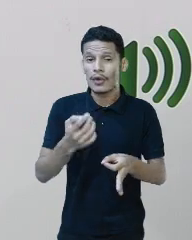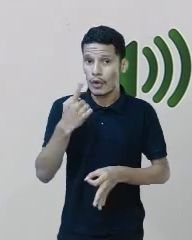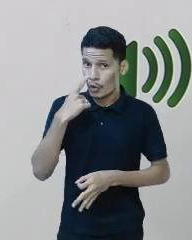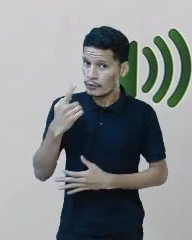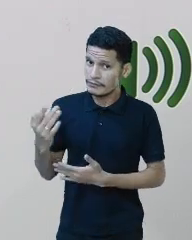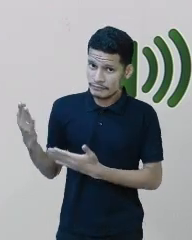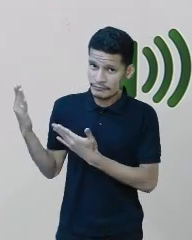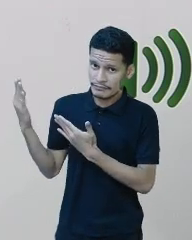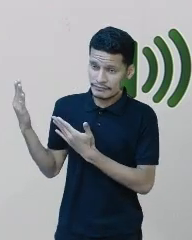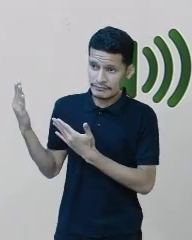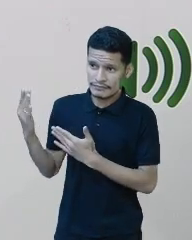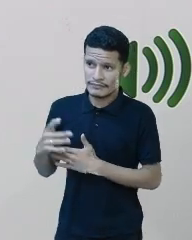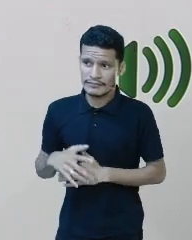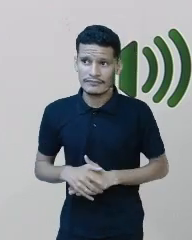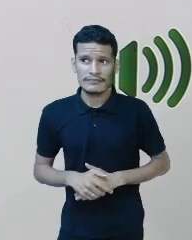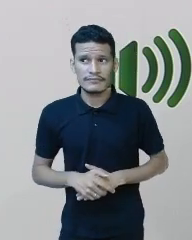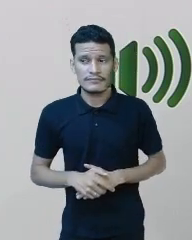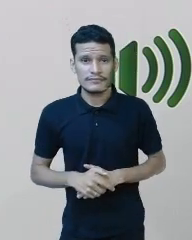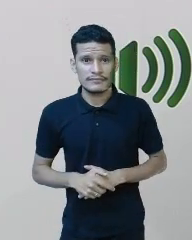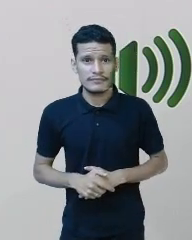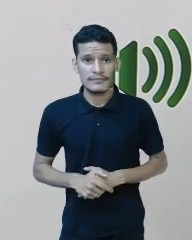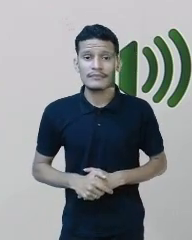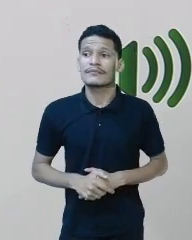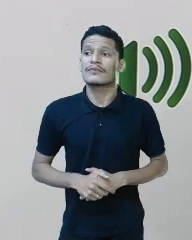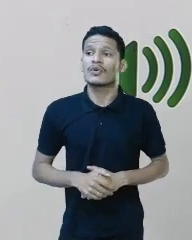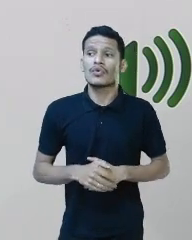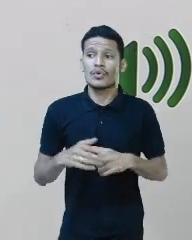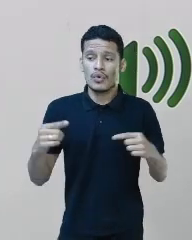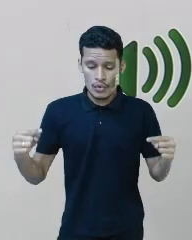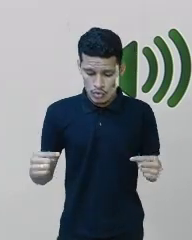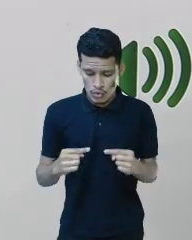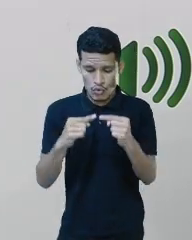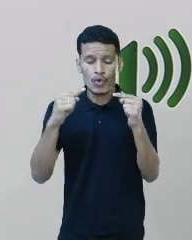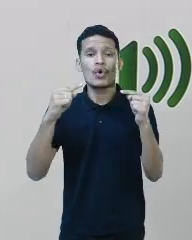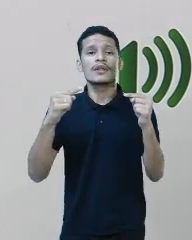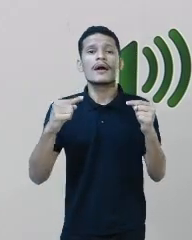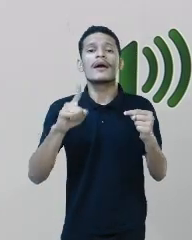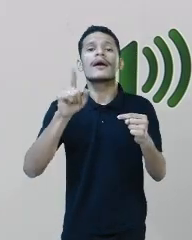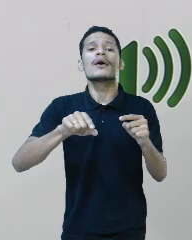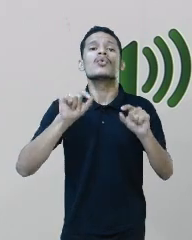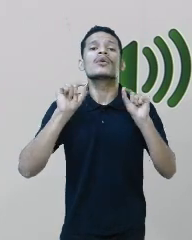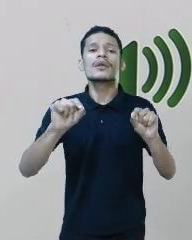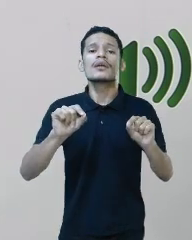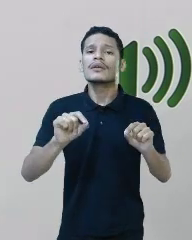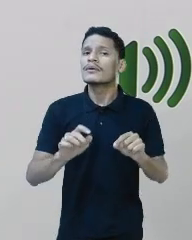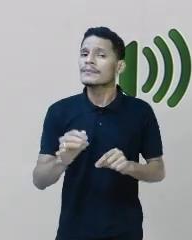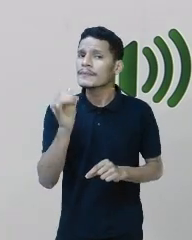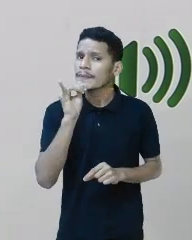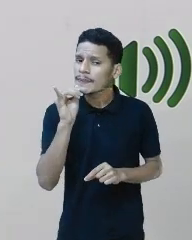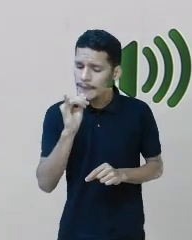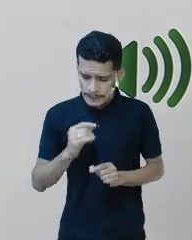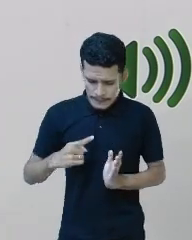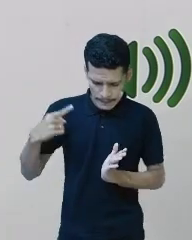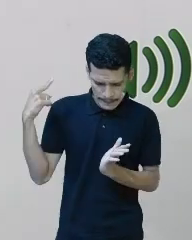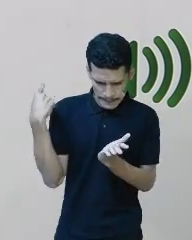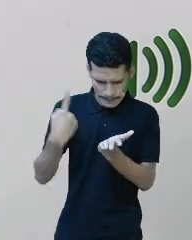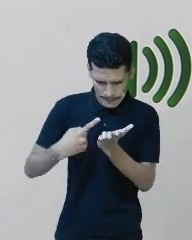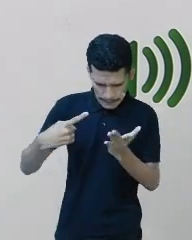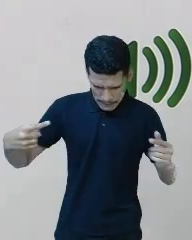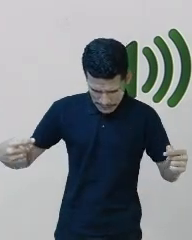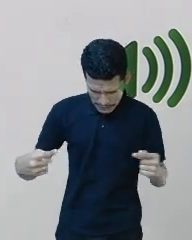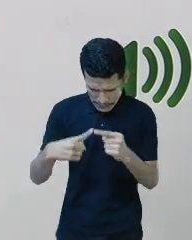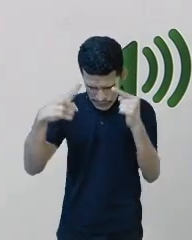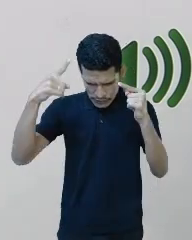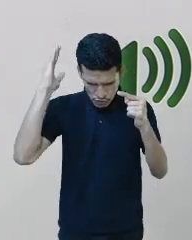Vamos ver. Concordar é estabelecer uma